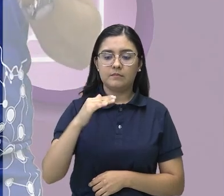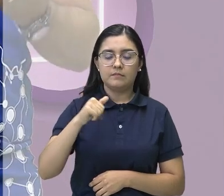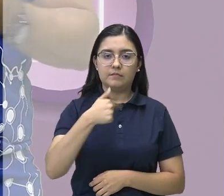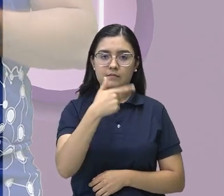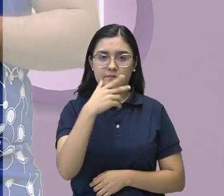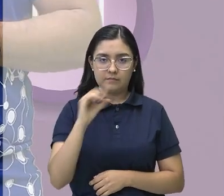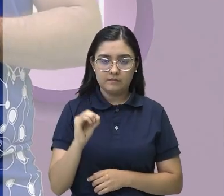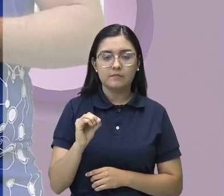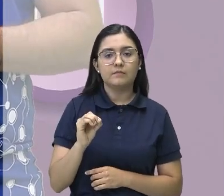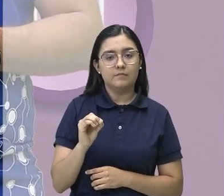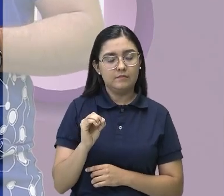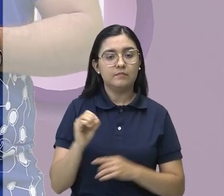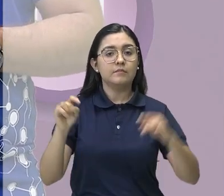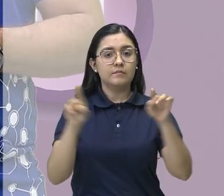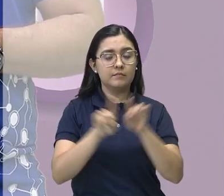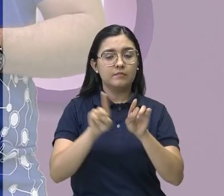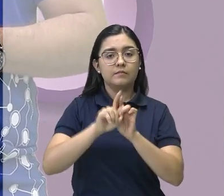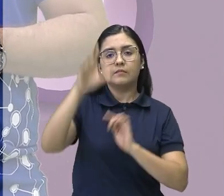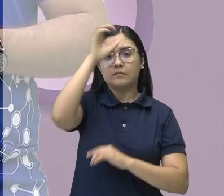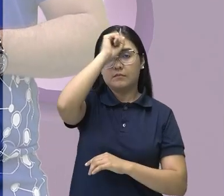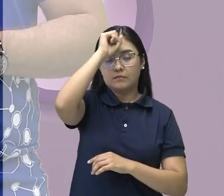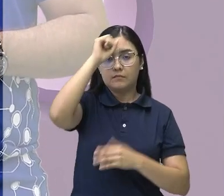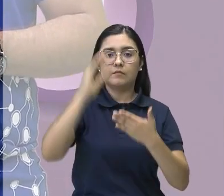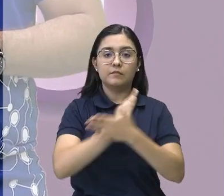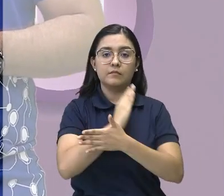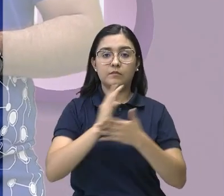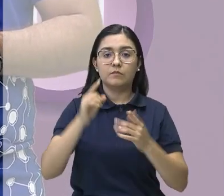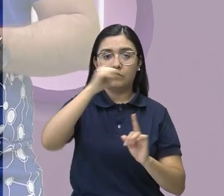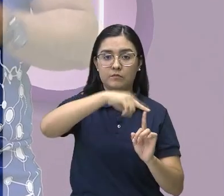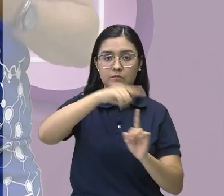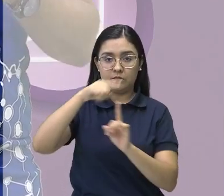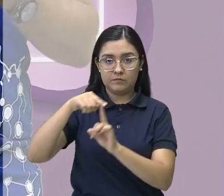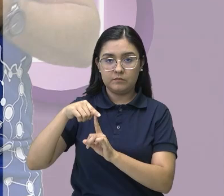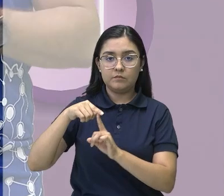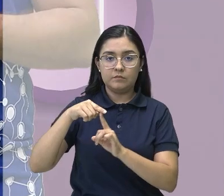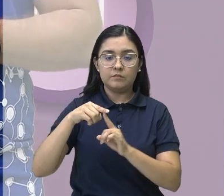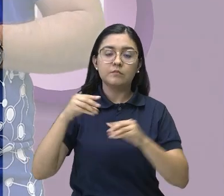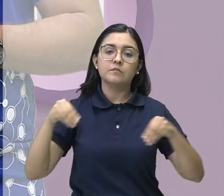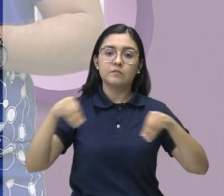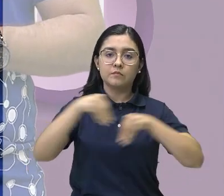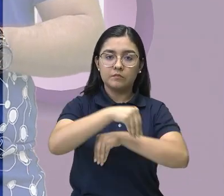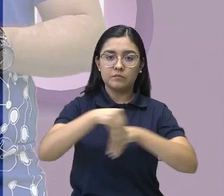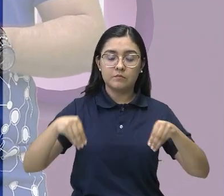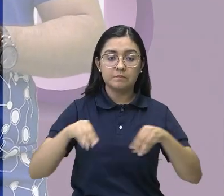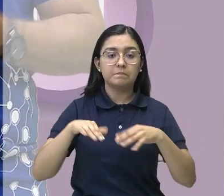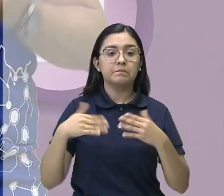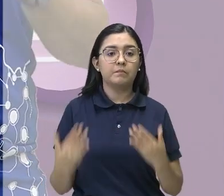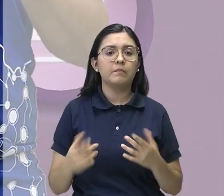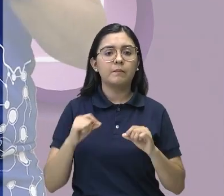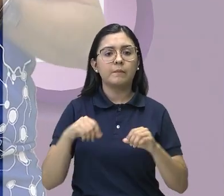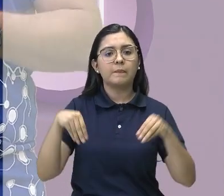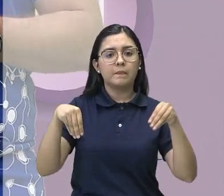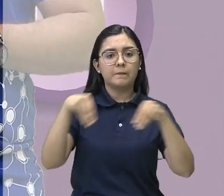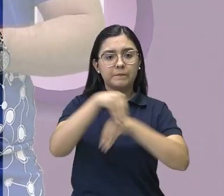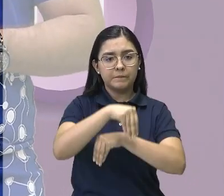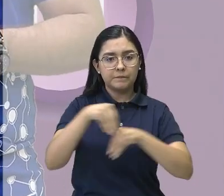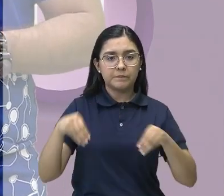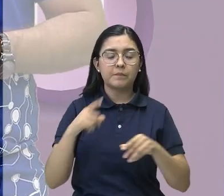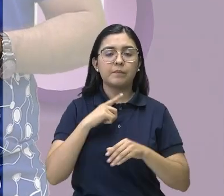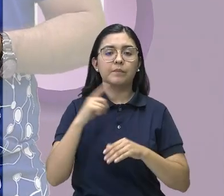vamos, claro, aprender aí alguns tipos de permutação, ok? Então, começando, permutação é o ato